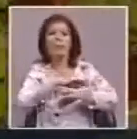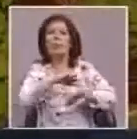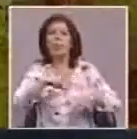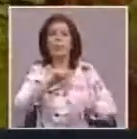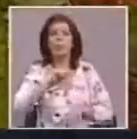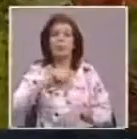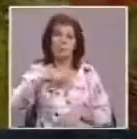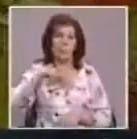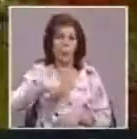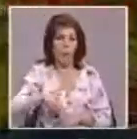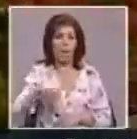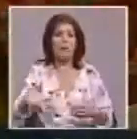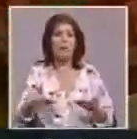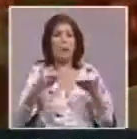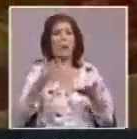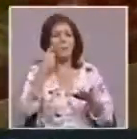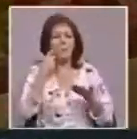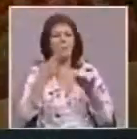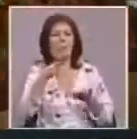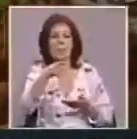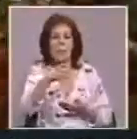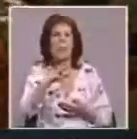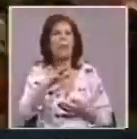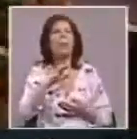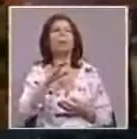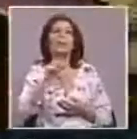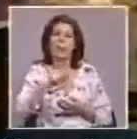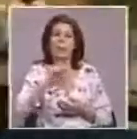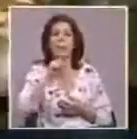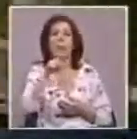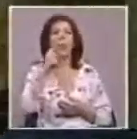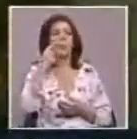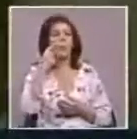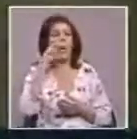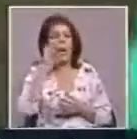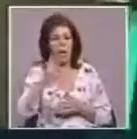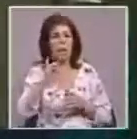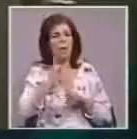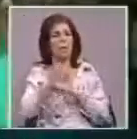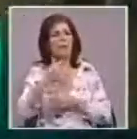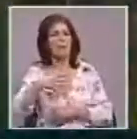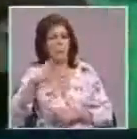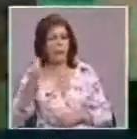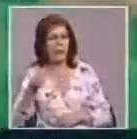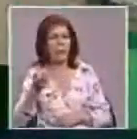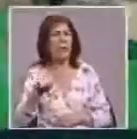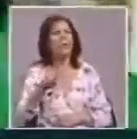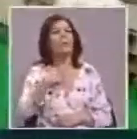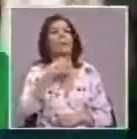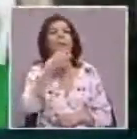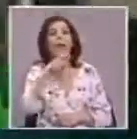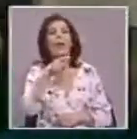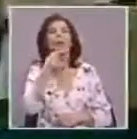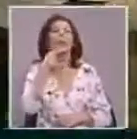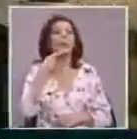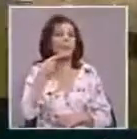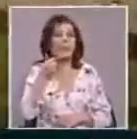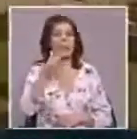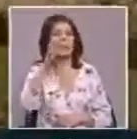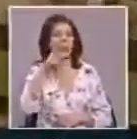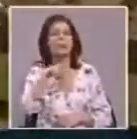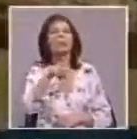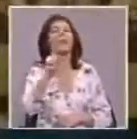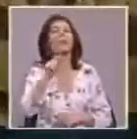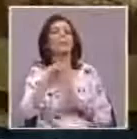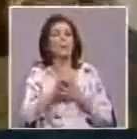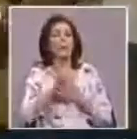portugueses que são aqui apresentados. De qualquer das formas, podemos conhecer ainda outros. Neste caso, vamos falar de alguns outros. Muito boa tarde. Posso